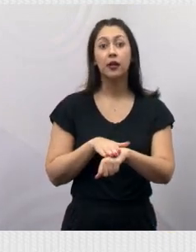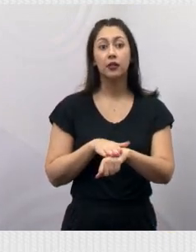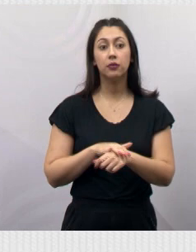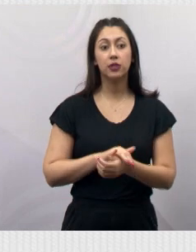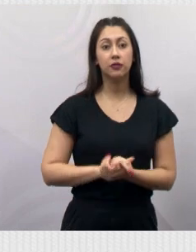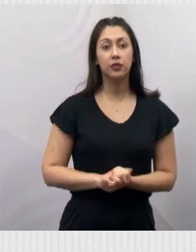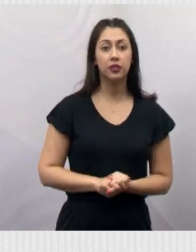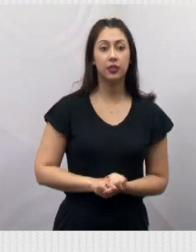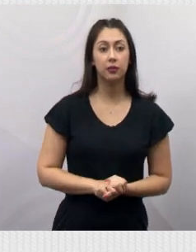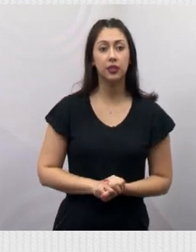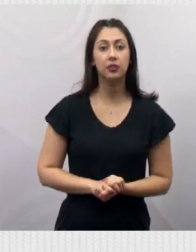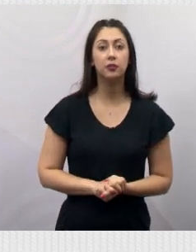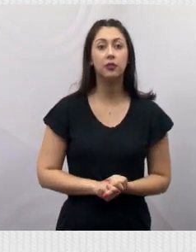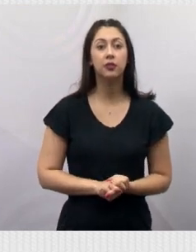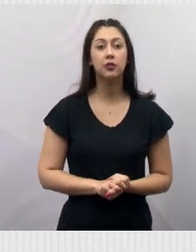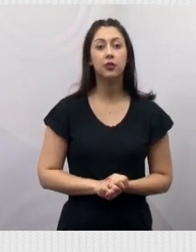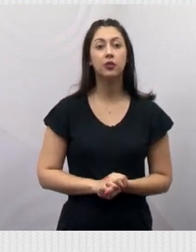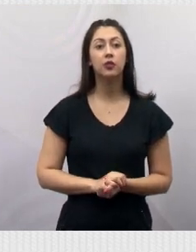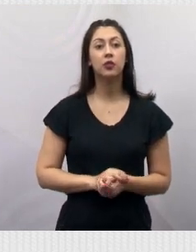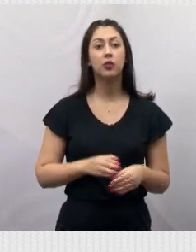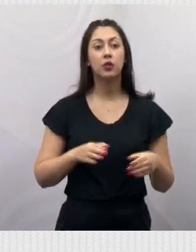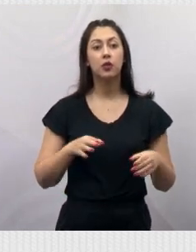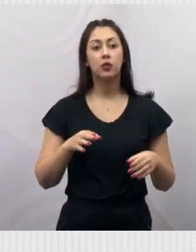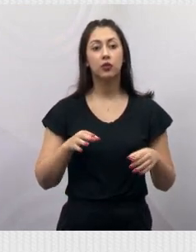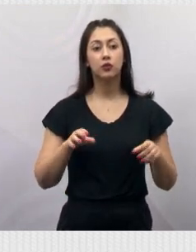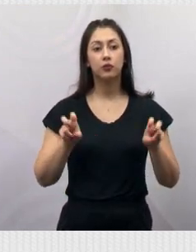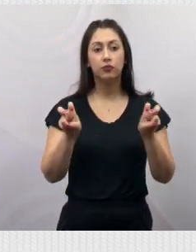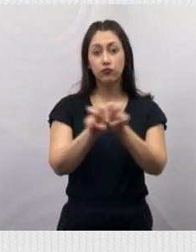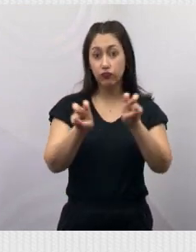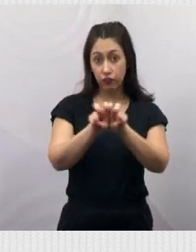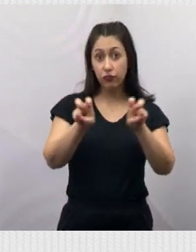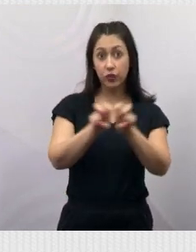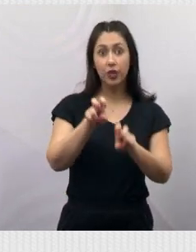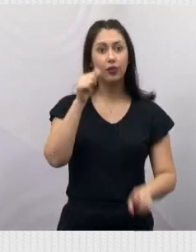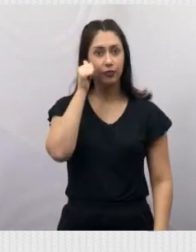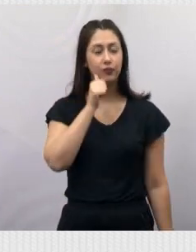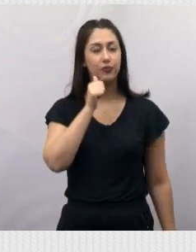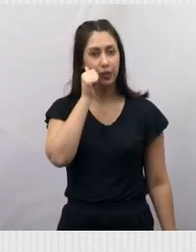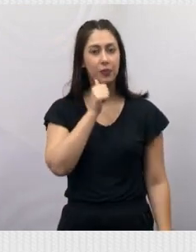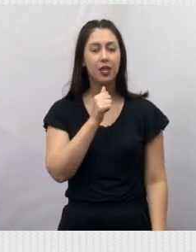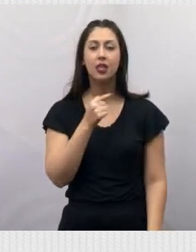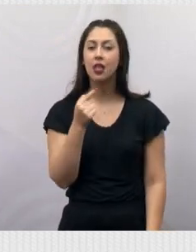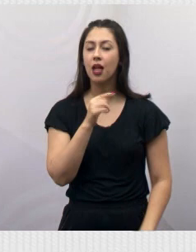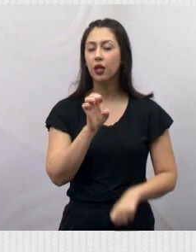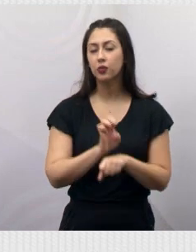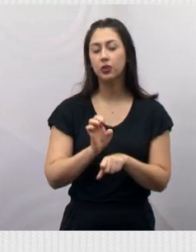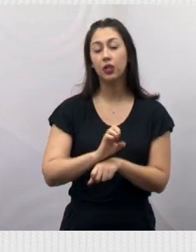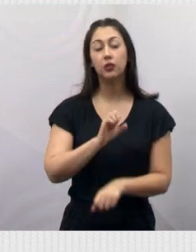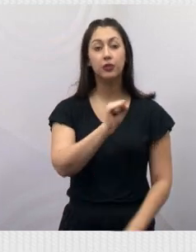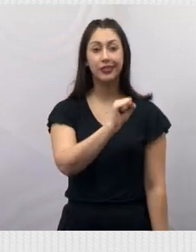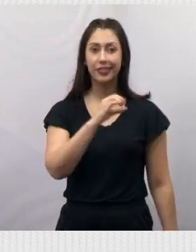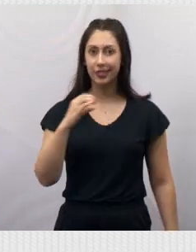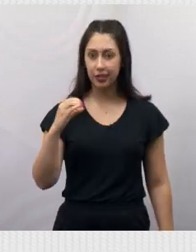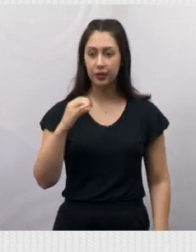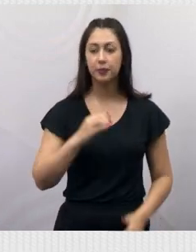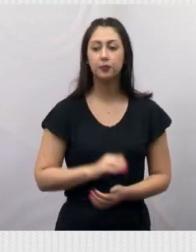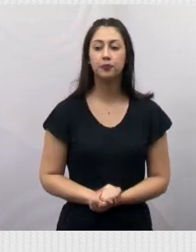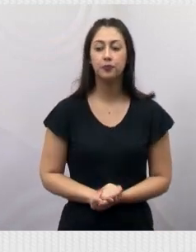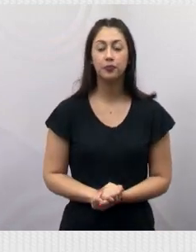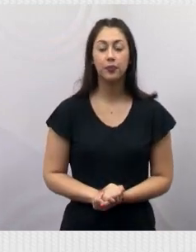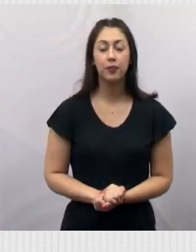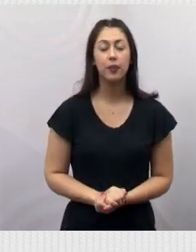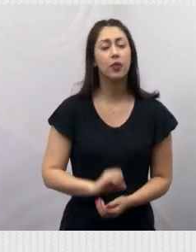futebol, futsal feminino, no torneio internacional de Xanxerê, Santa Catarina. E